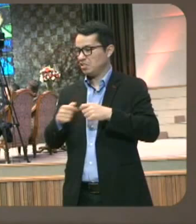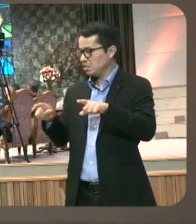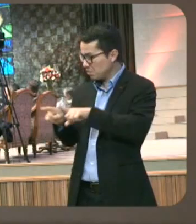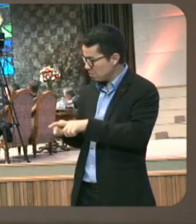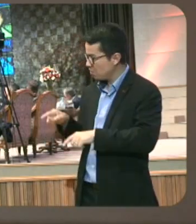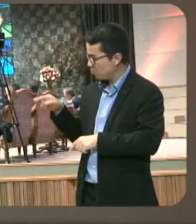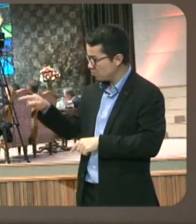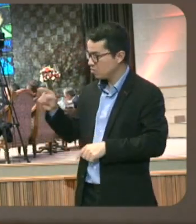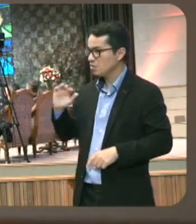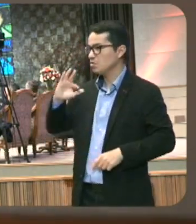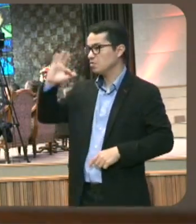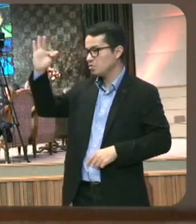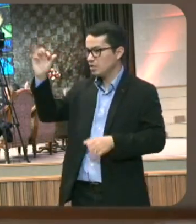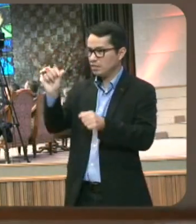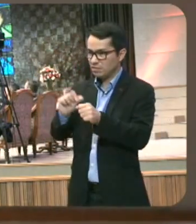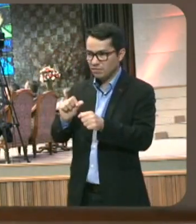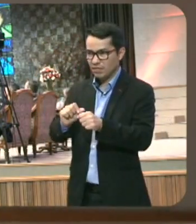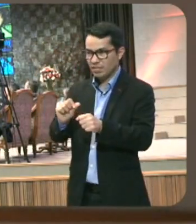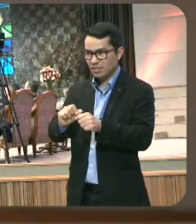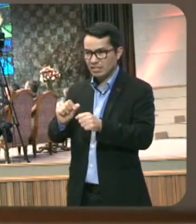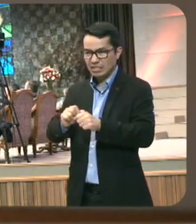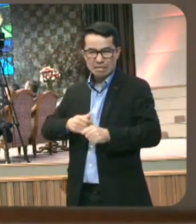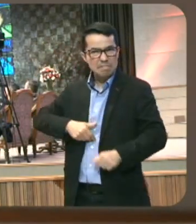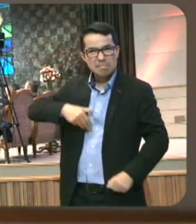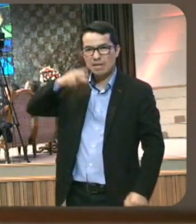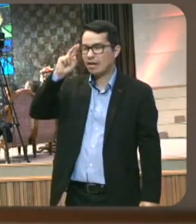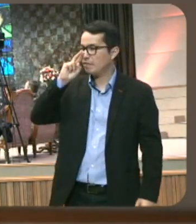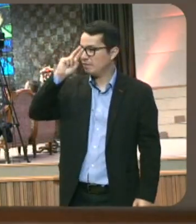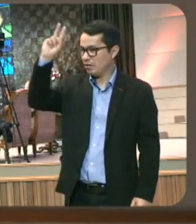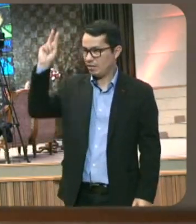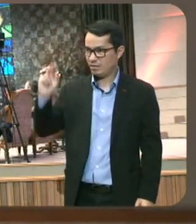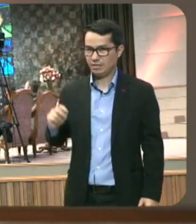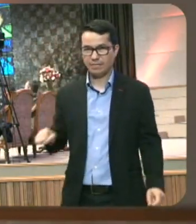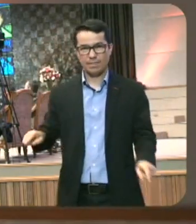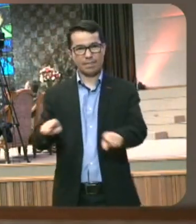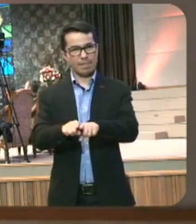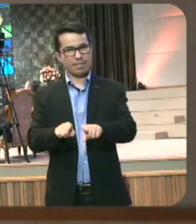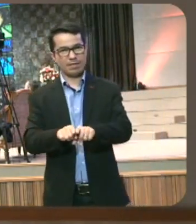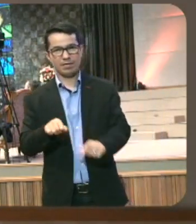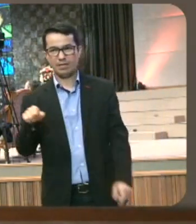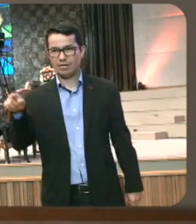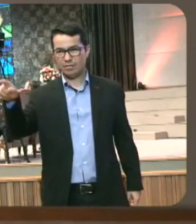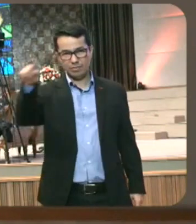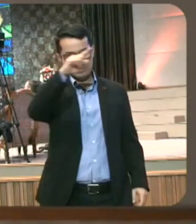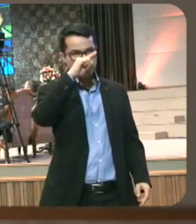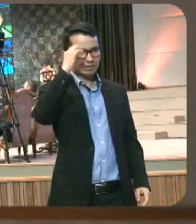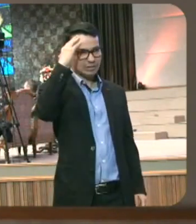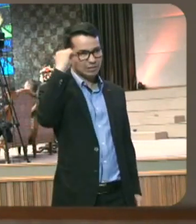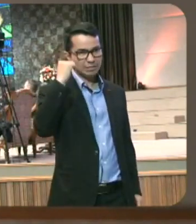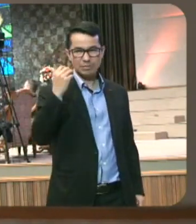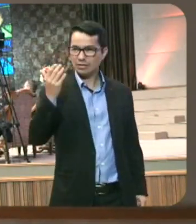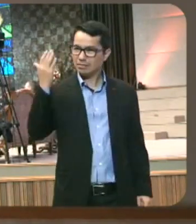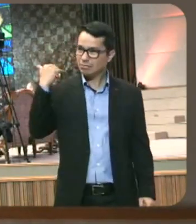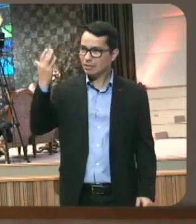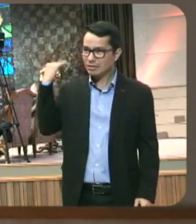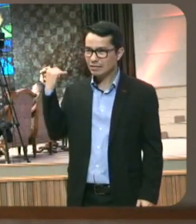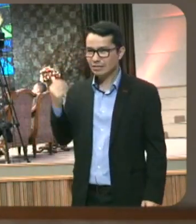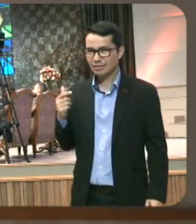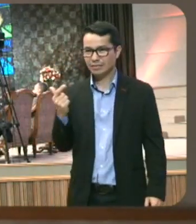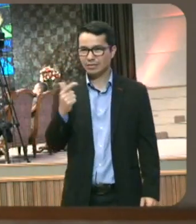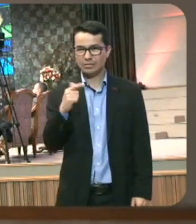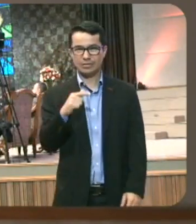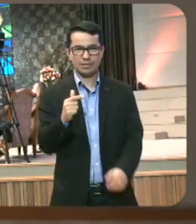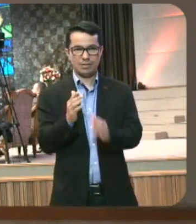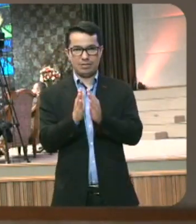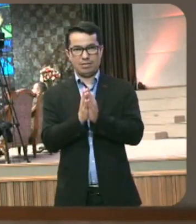aquele templo que foi constituído. É interessante porque não havia nenhuma escritura bíblica